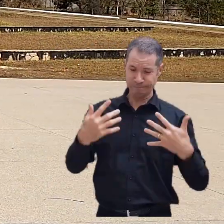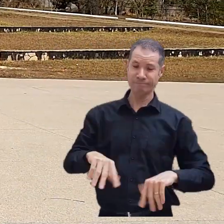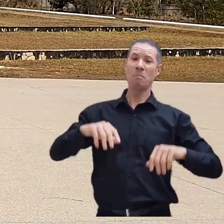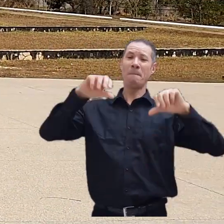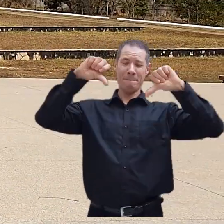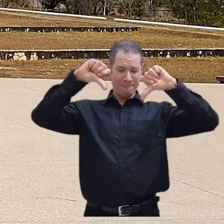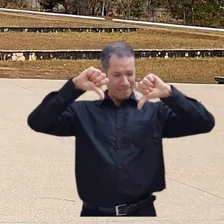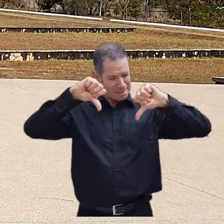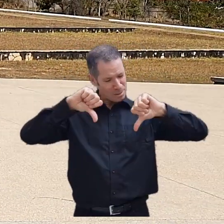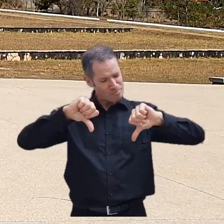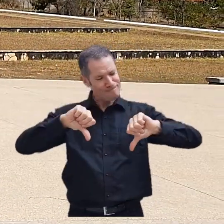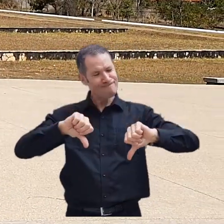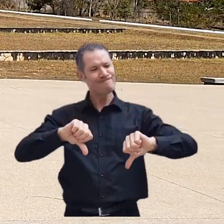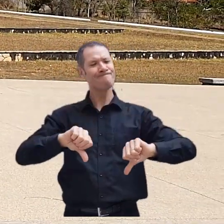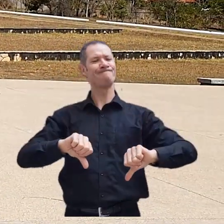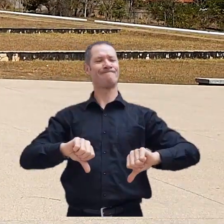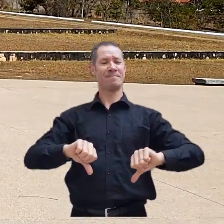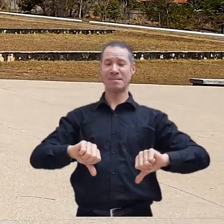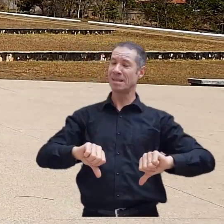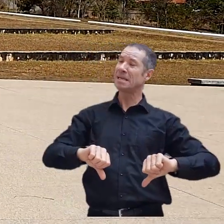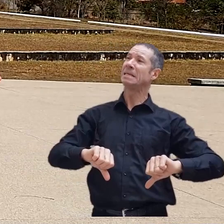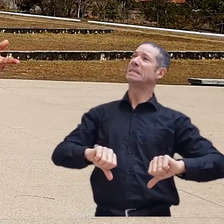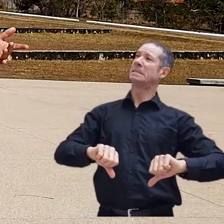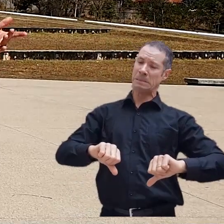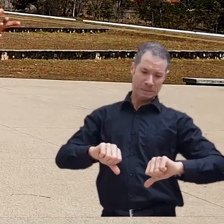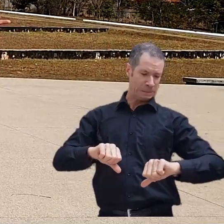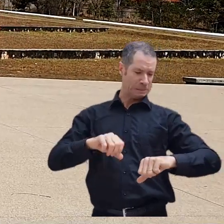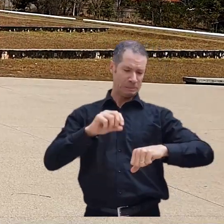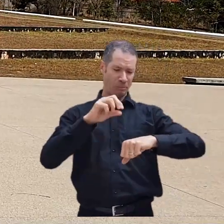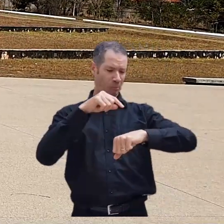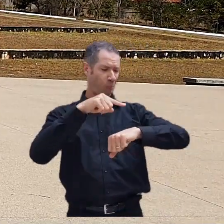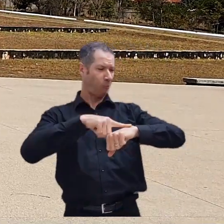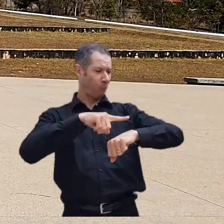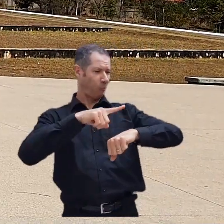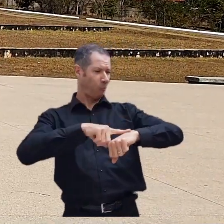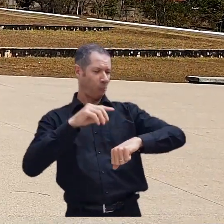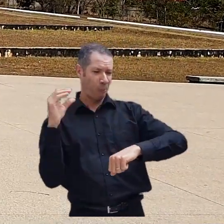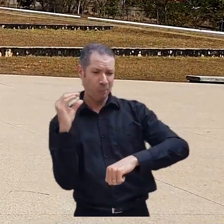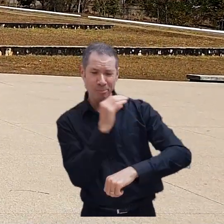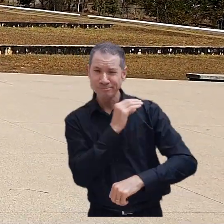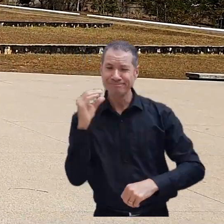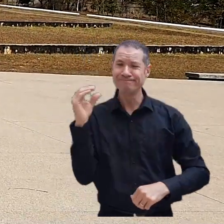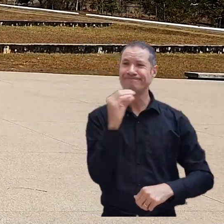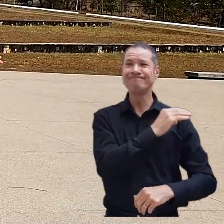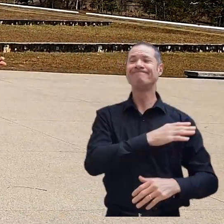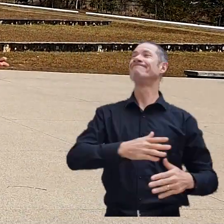pior, que era em fração de segundo.